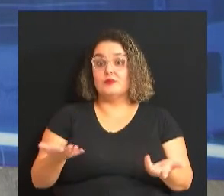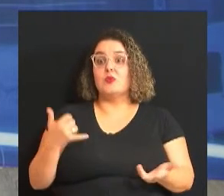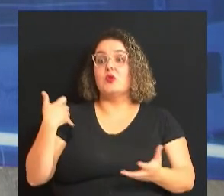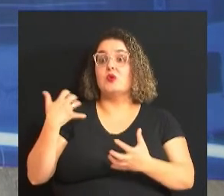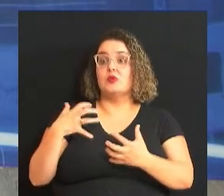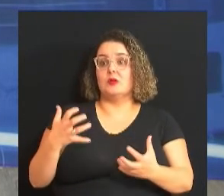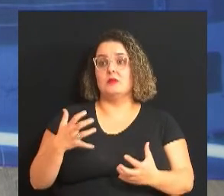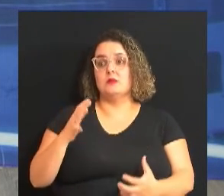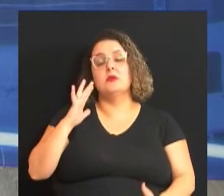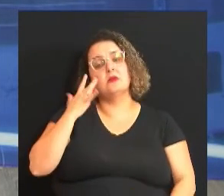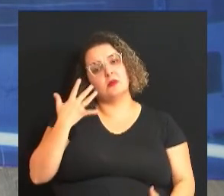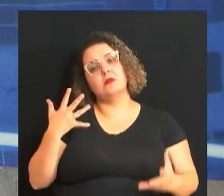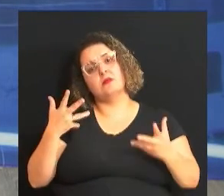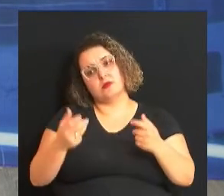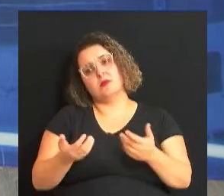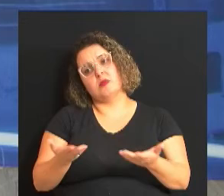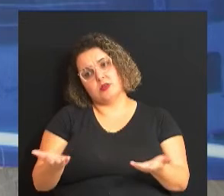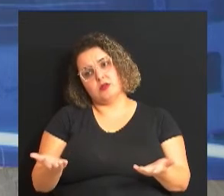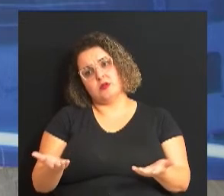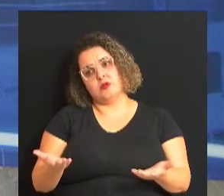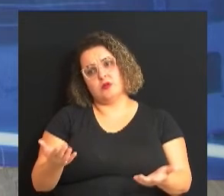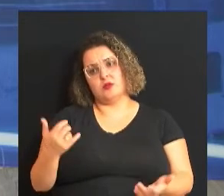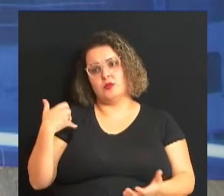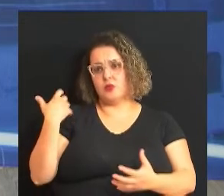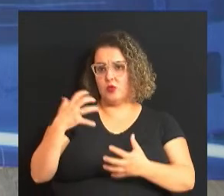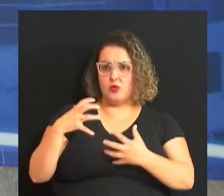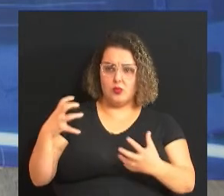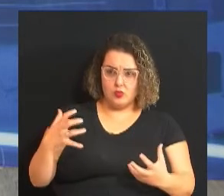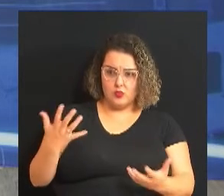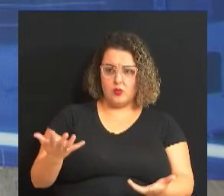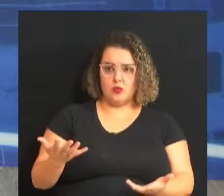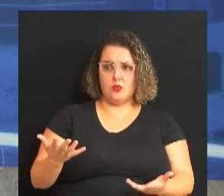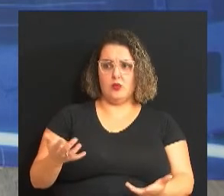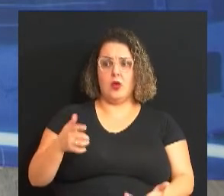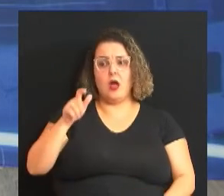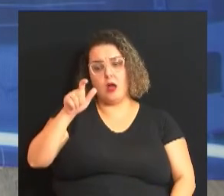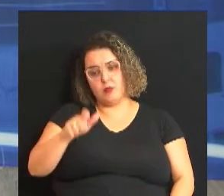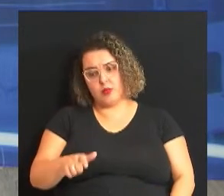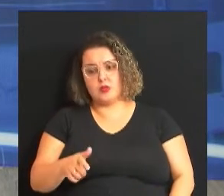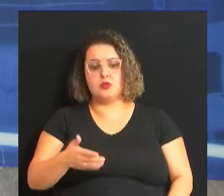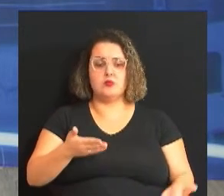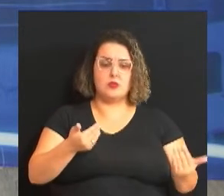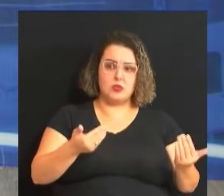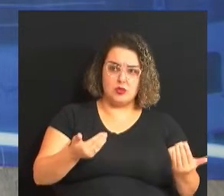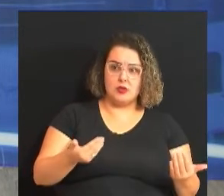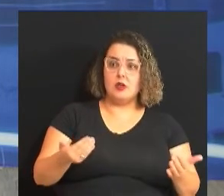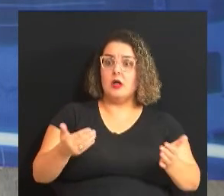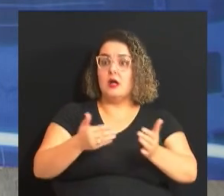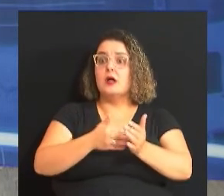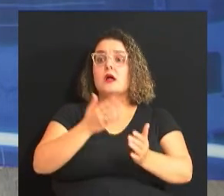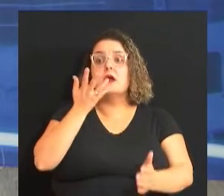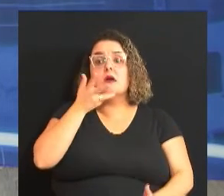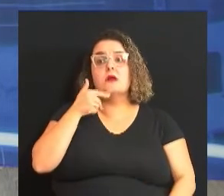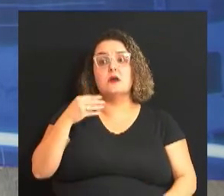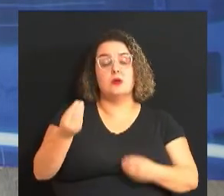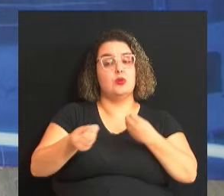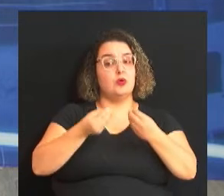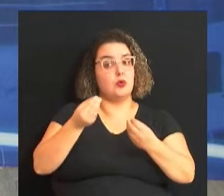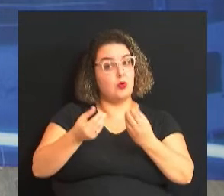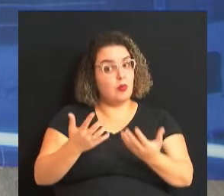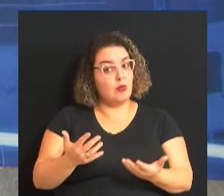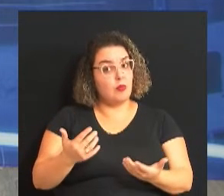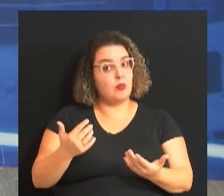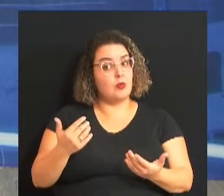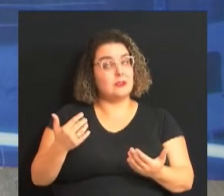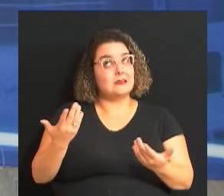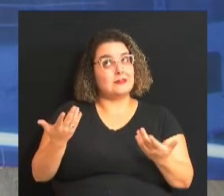acho que vale para todo mundo, né? O idoso, a pessoa mais nova também, até a criança. Como que trabalha esse